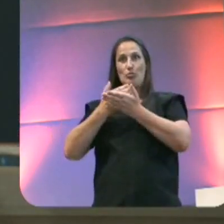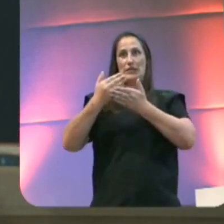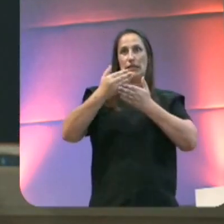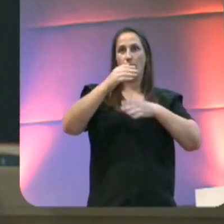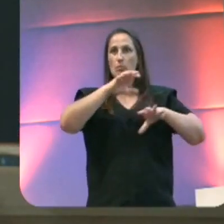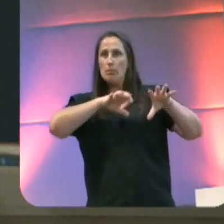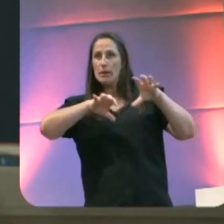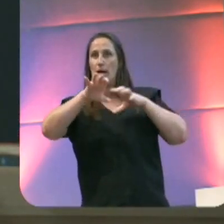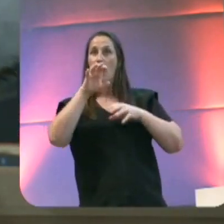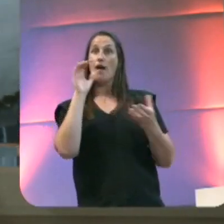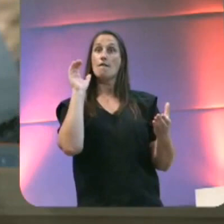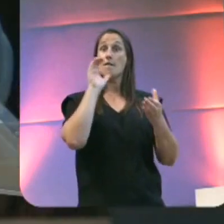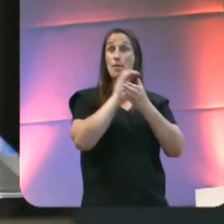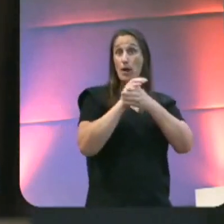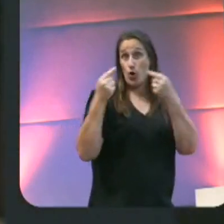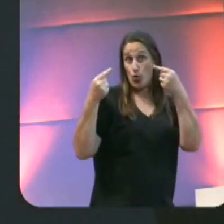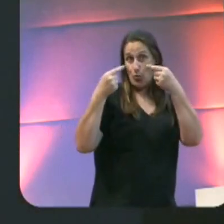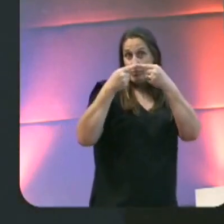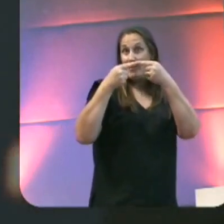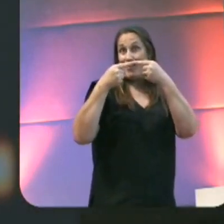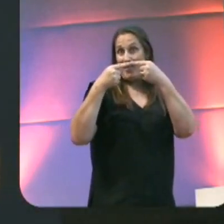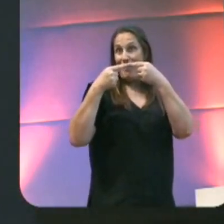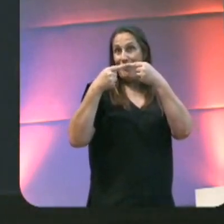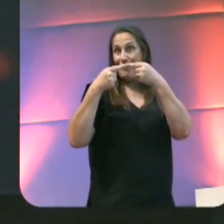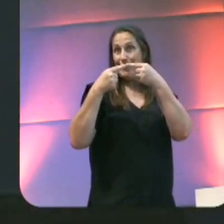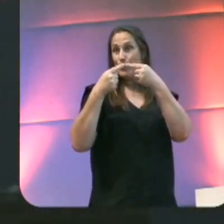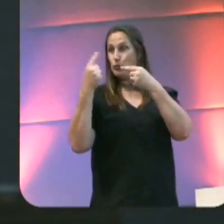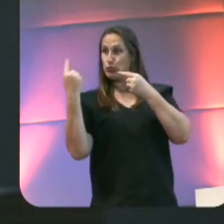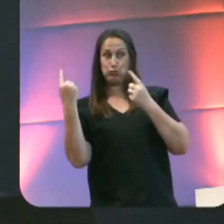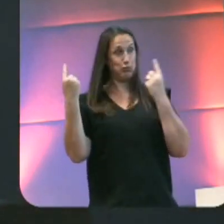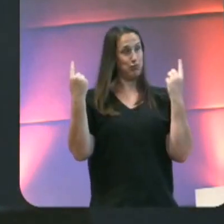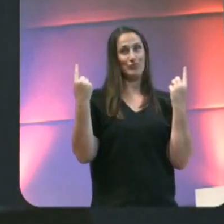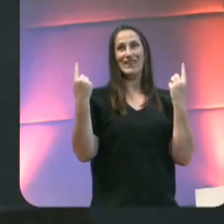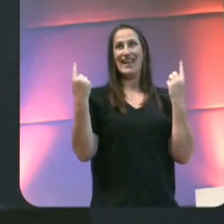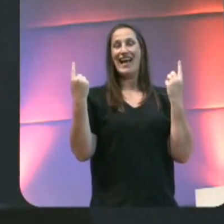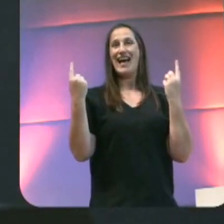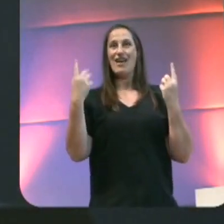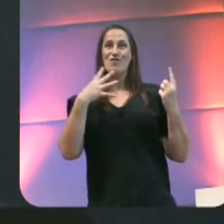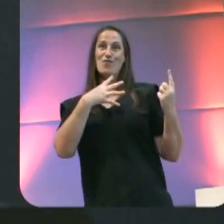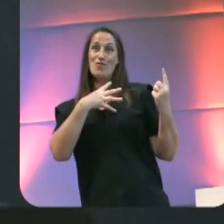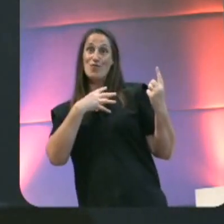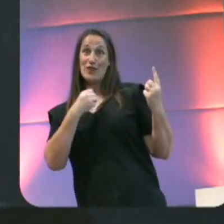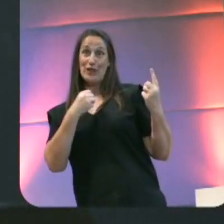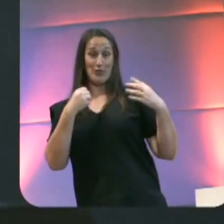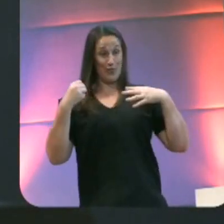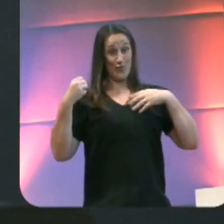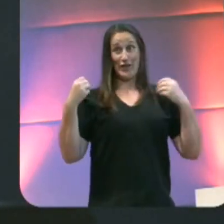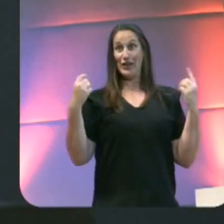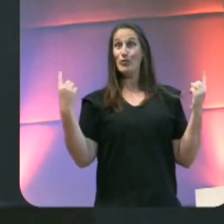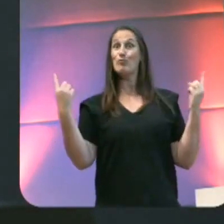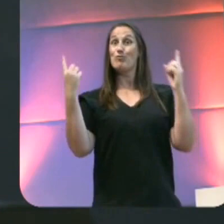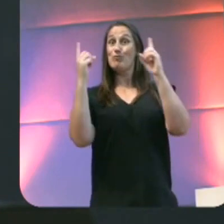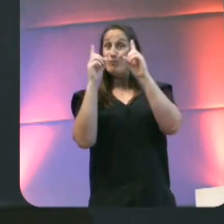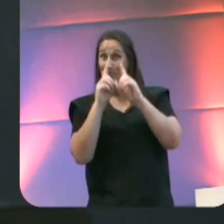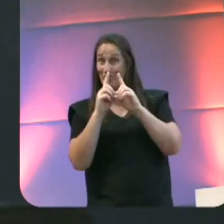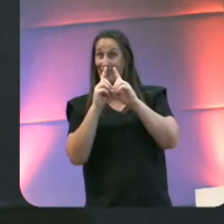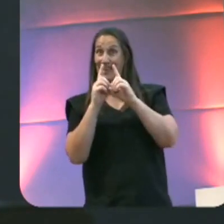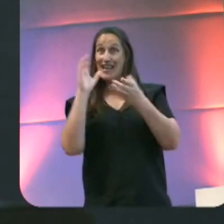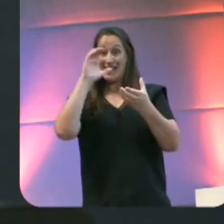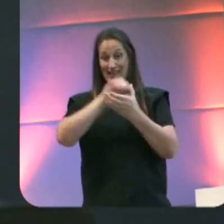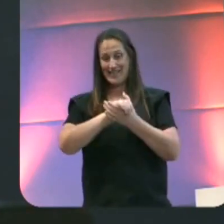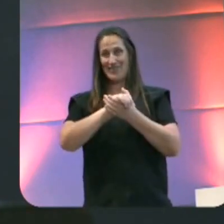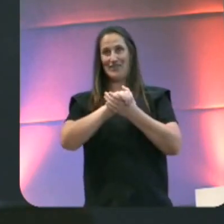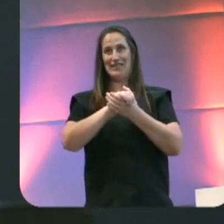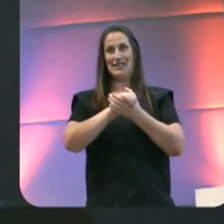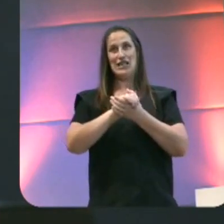as famílias combinavam entre si que dariam os seus filhos em casamento. Então você não